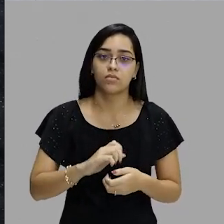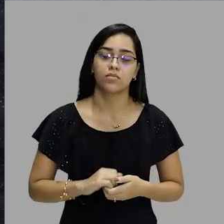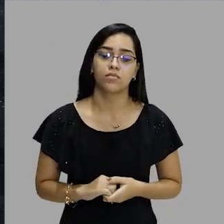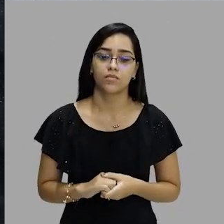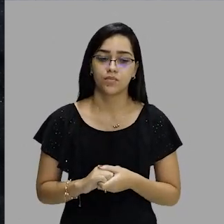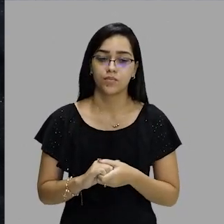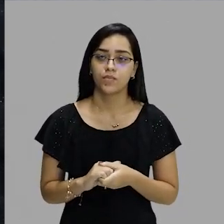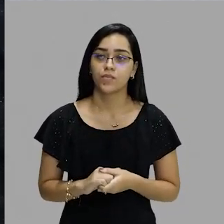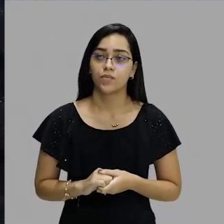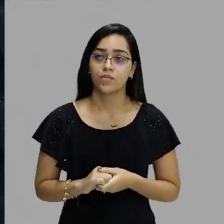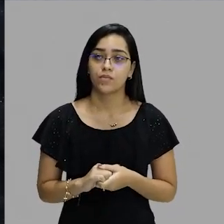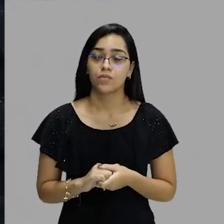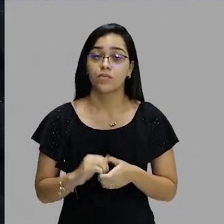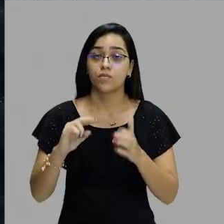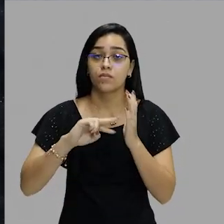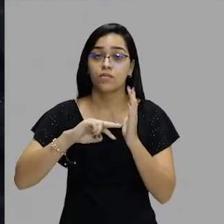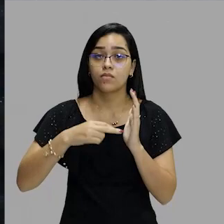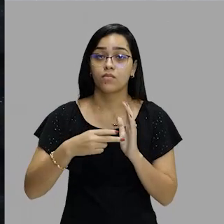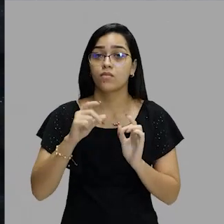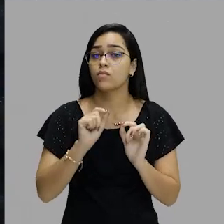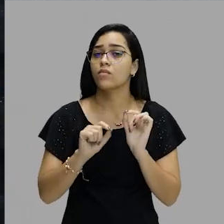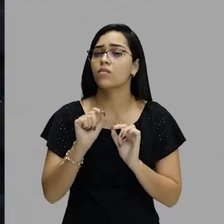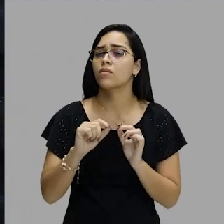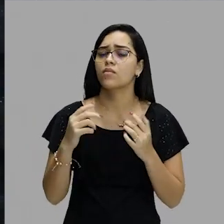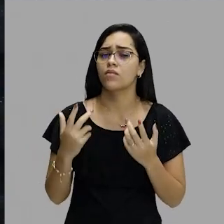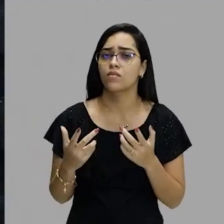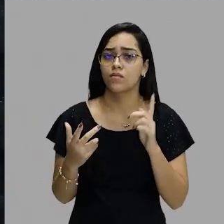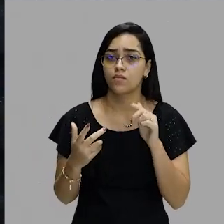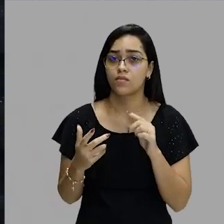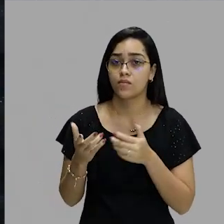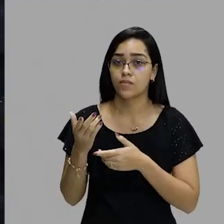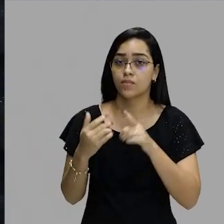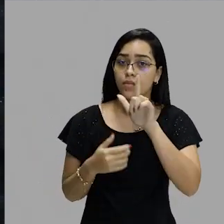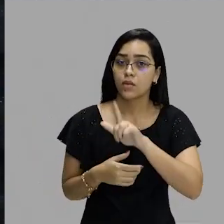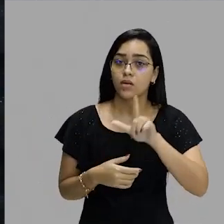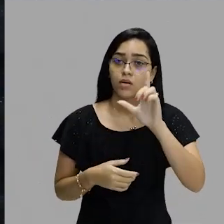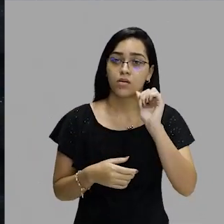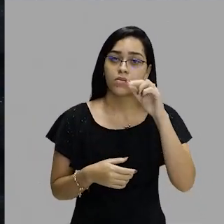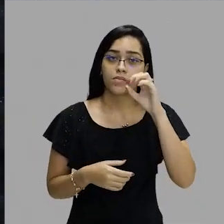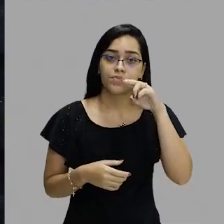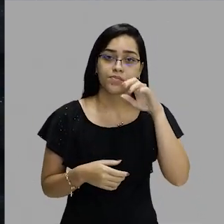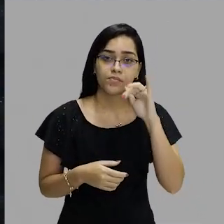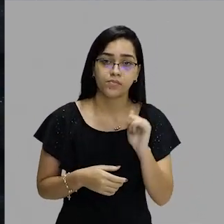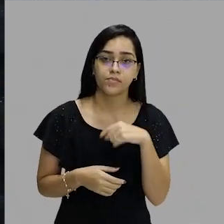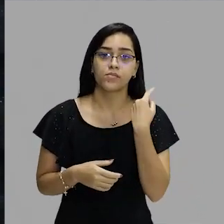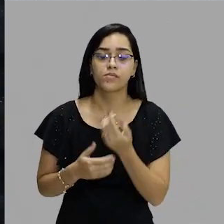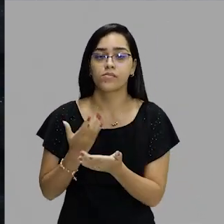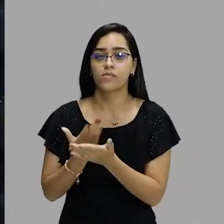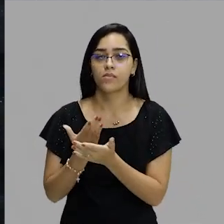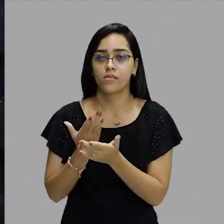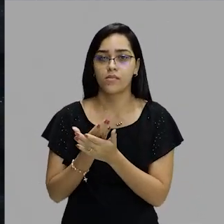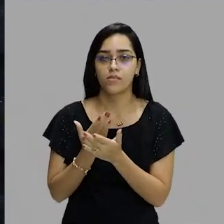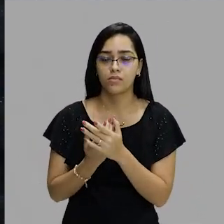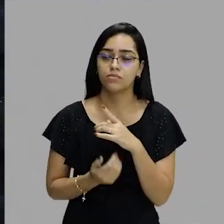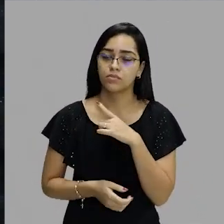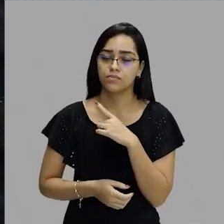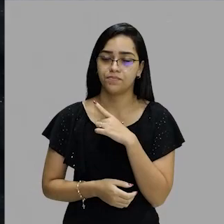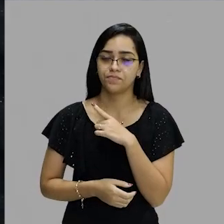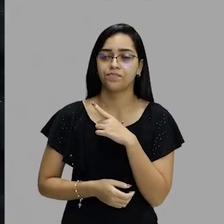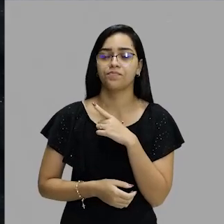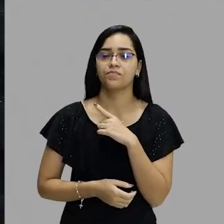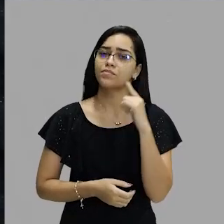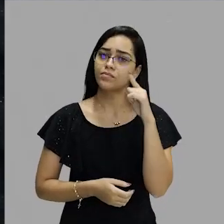então. Isso significa dizer que essa literatura canônica, essa que a gente estuda há tempos,